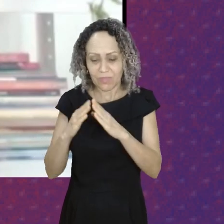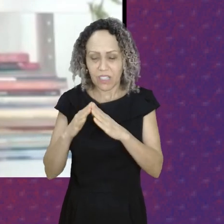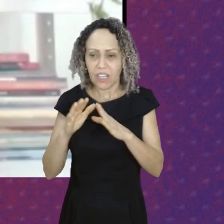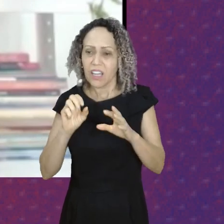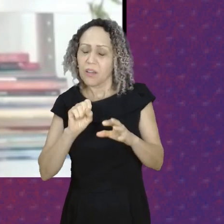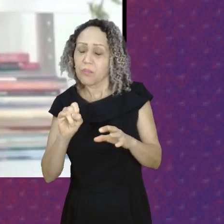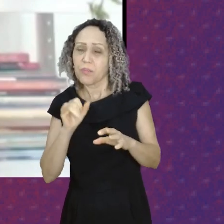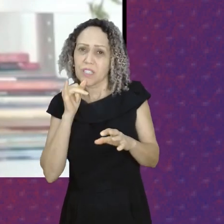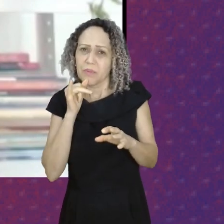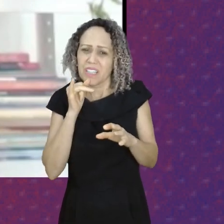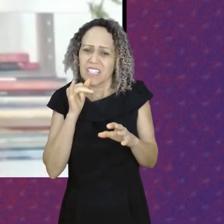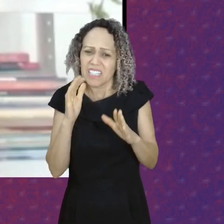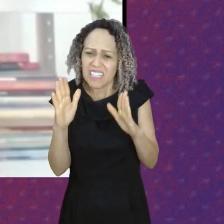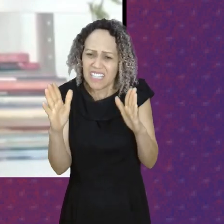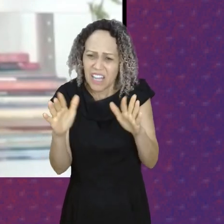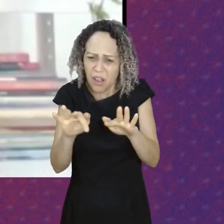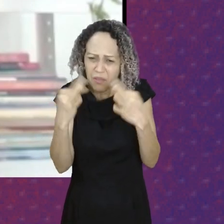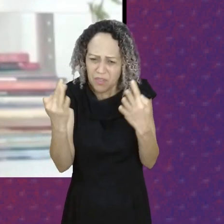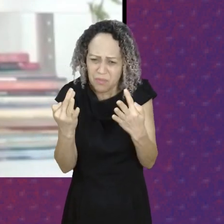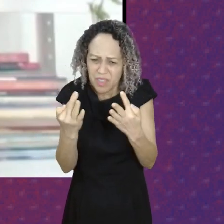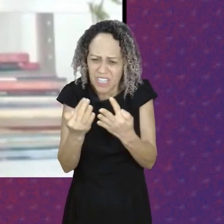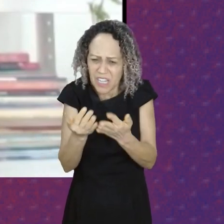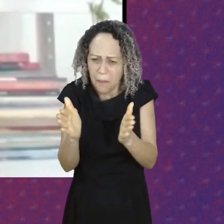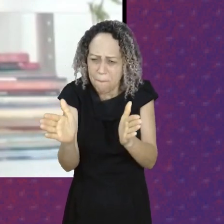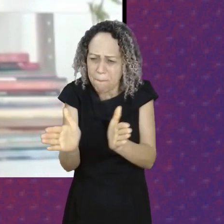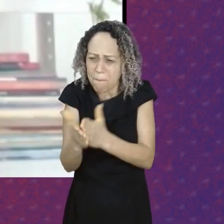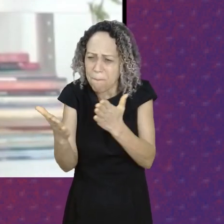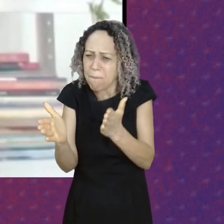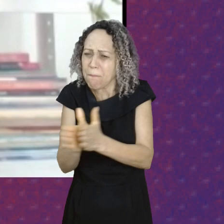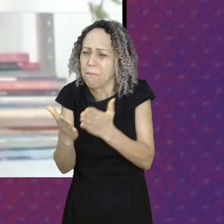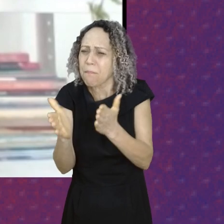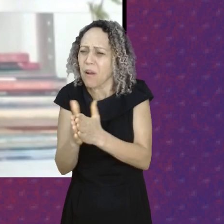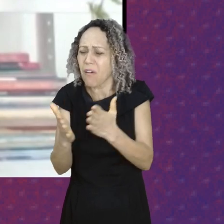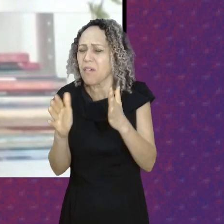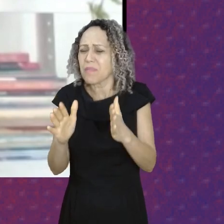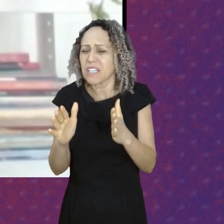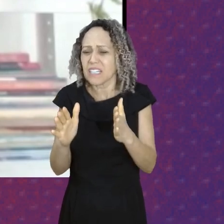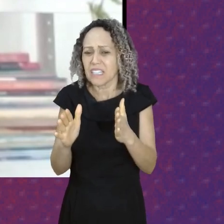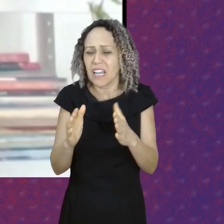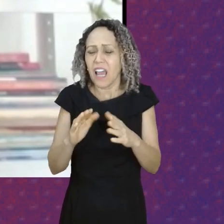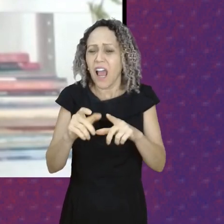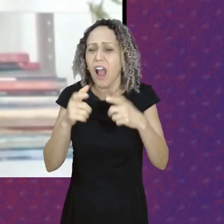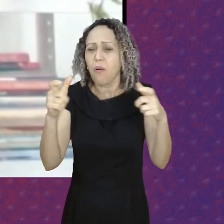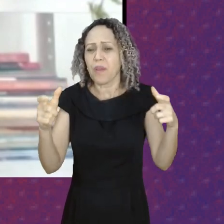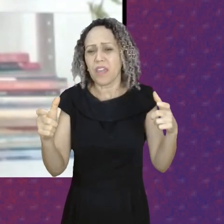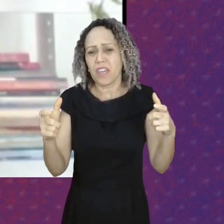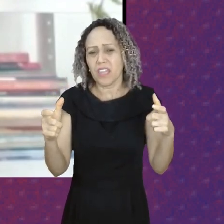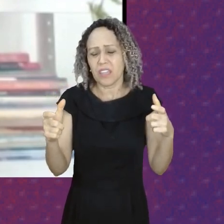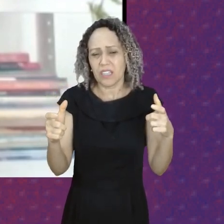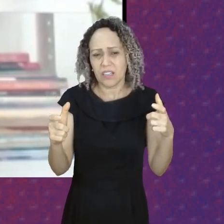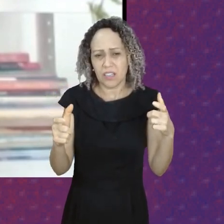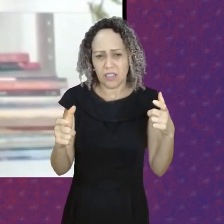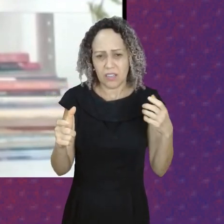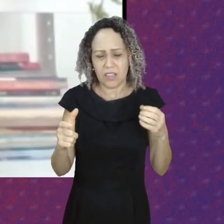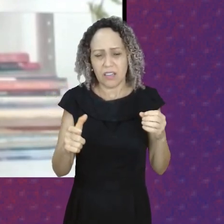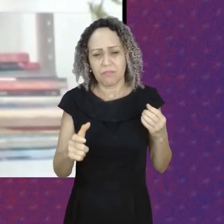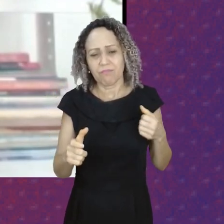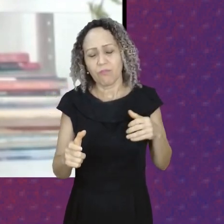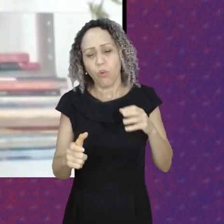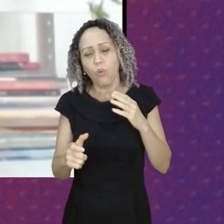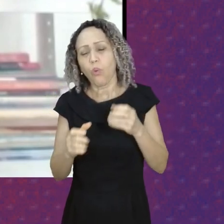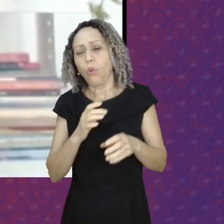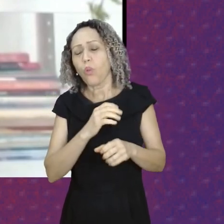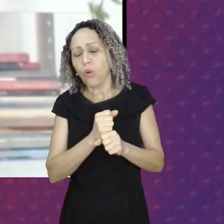das crianças de 0 a 4 anos, de segunda a sexta-feira, com a mesma pessoa. Sabe Deus em